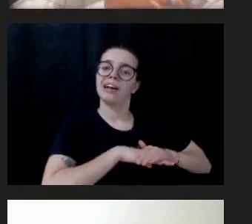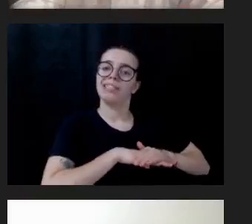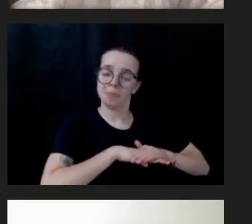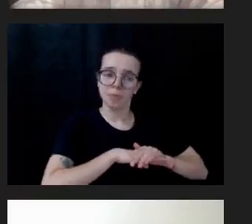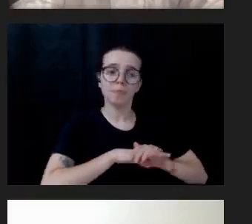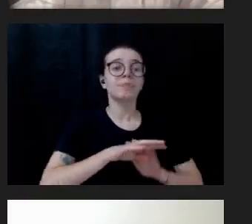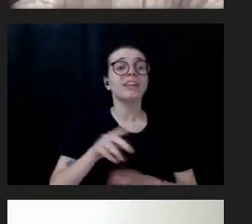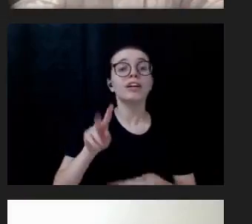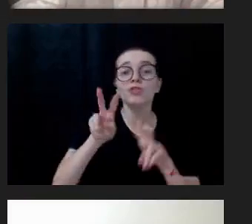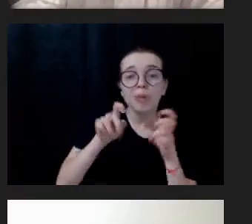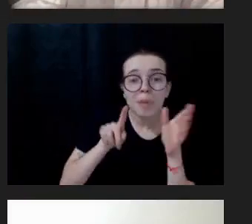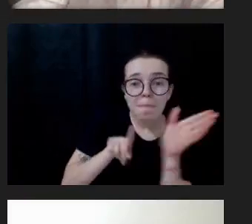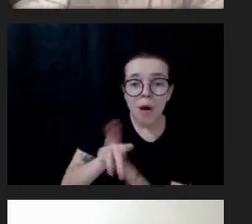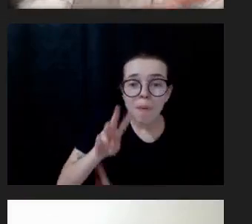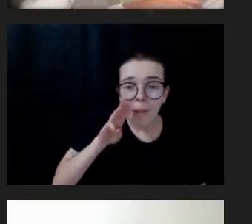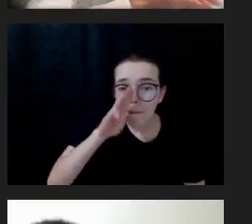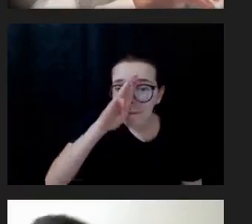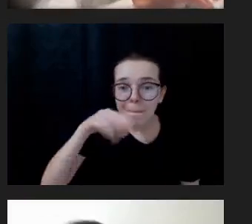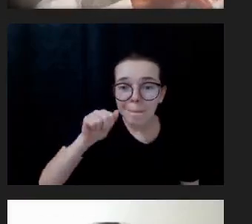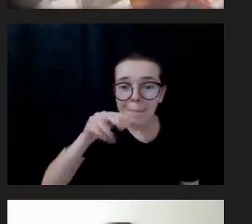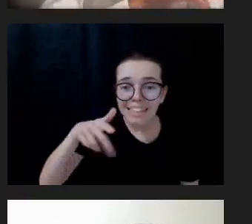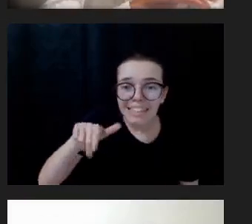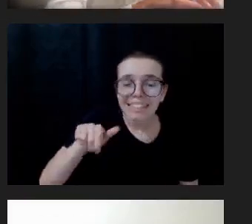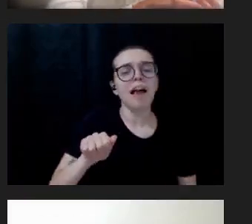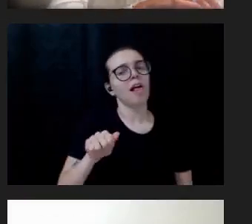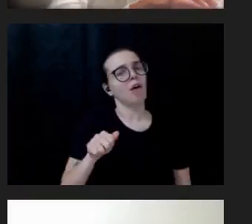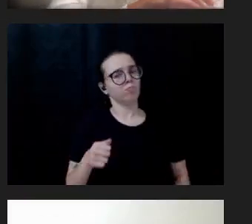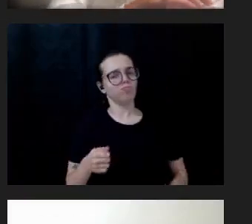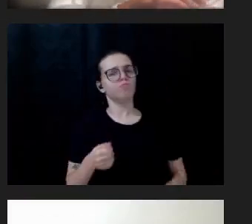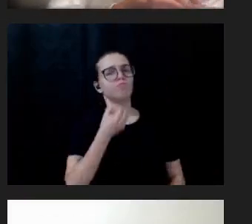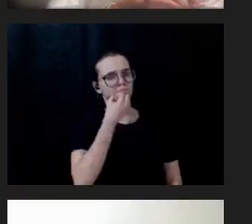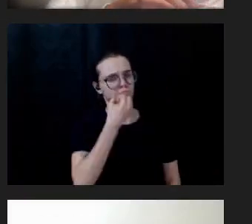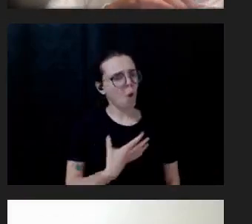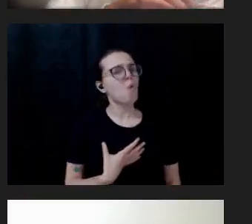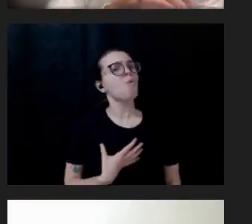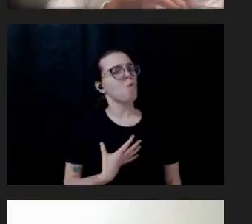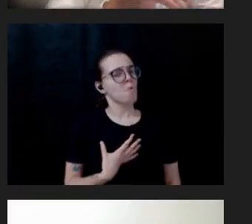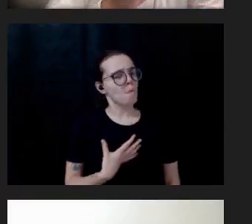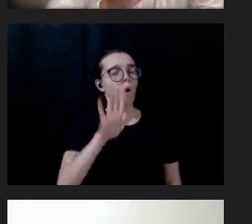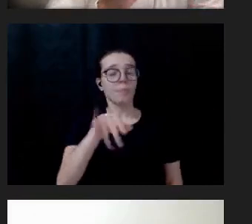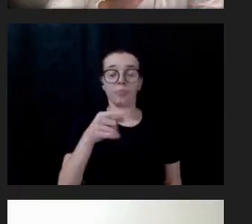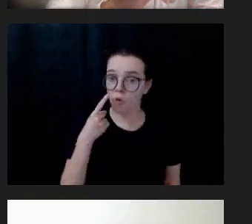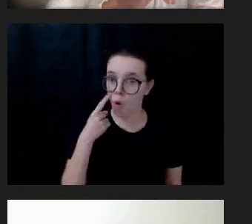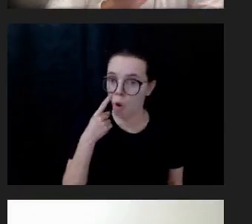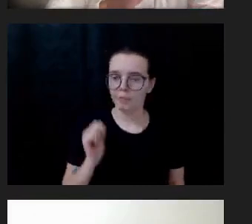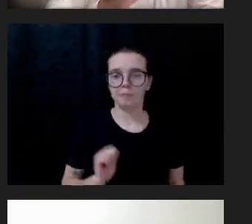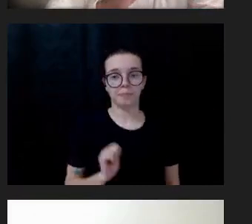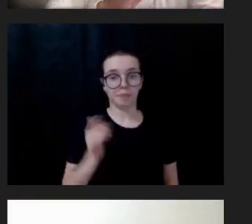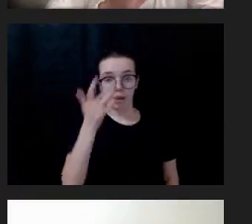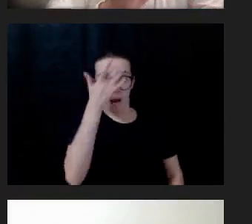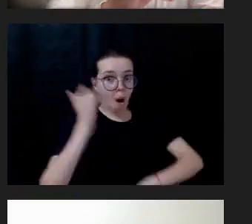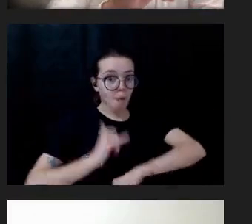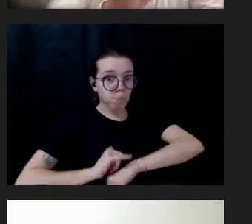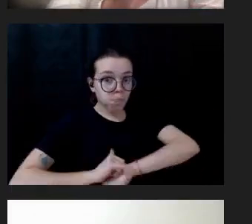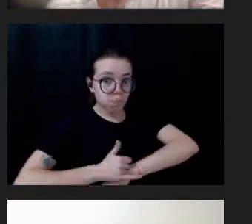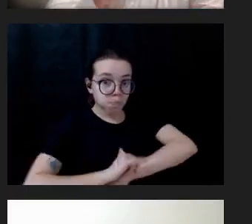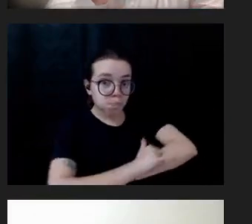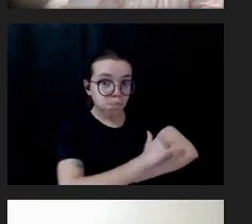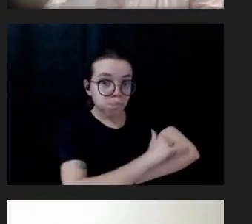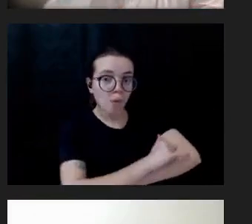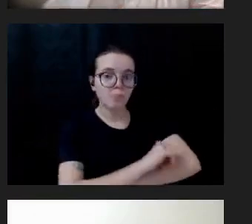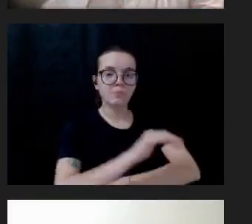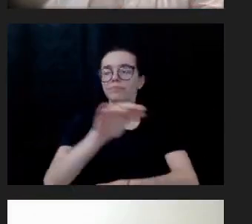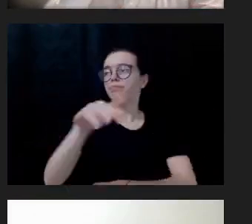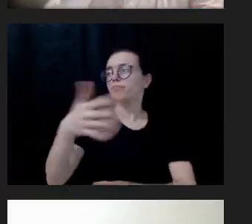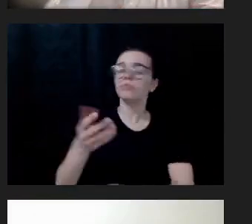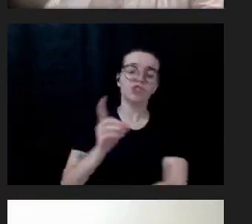Uhum, A obesidade, né? Como o diabetes, né? Hoje a